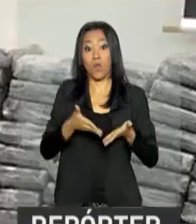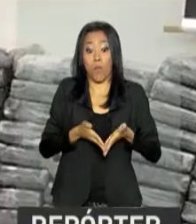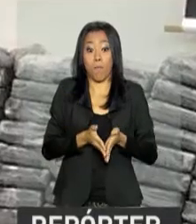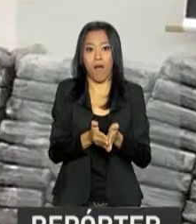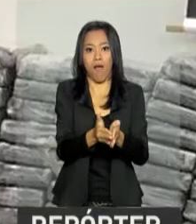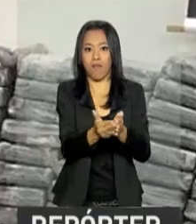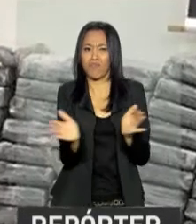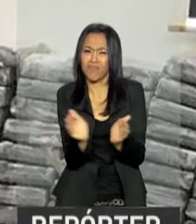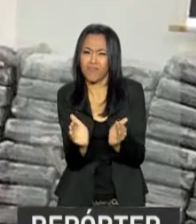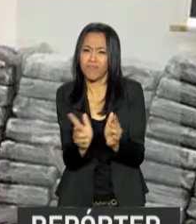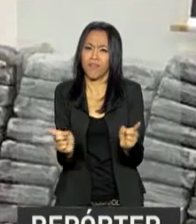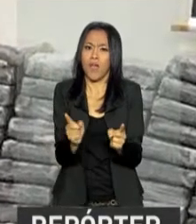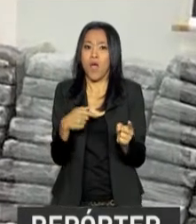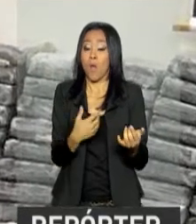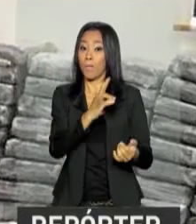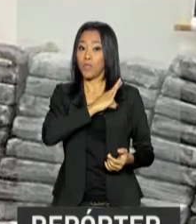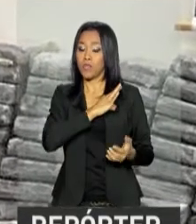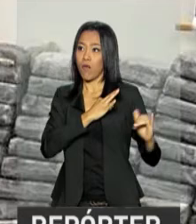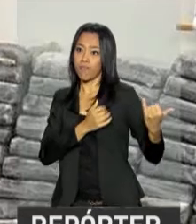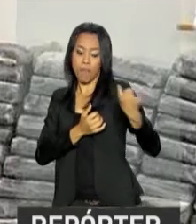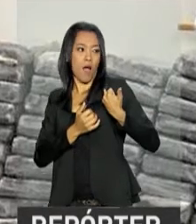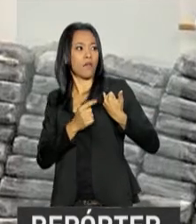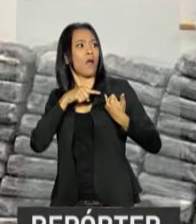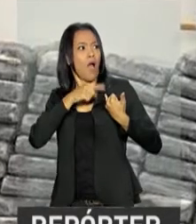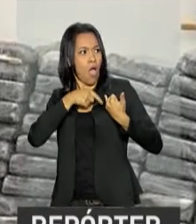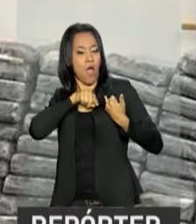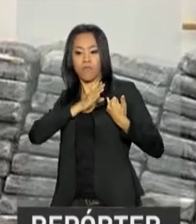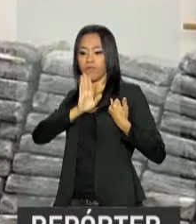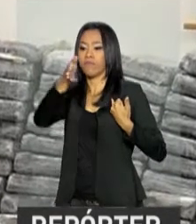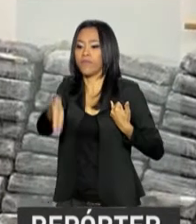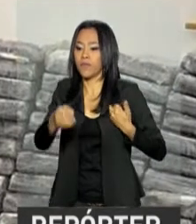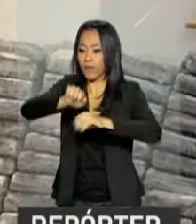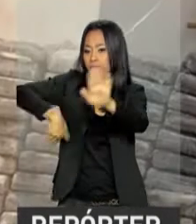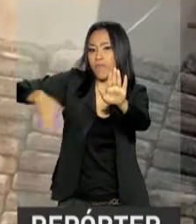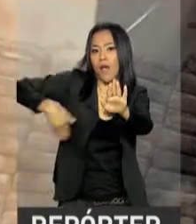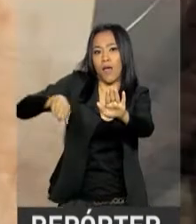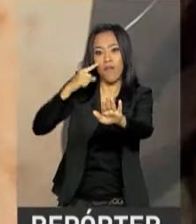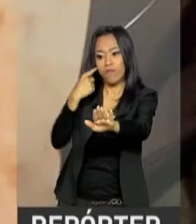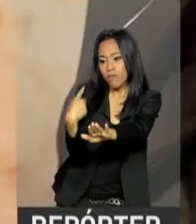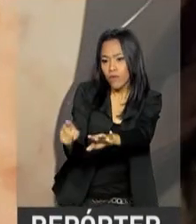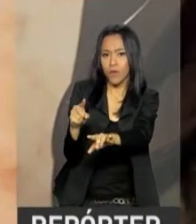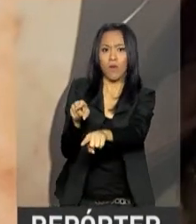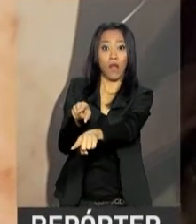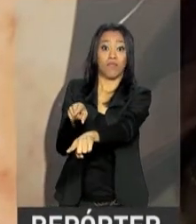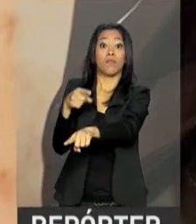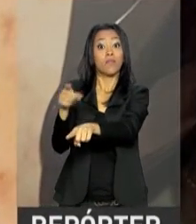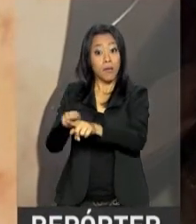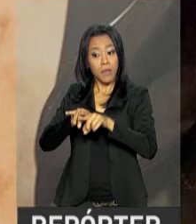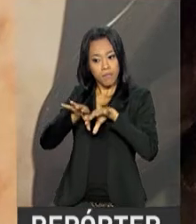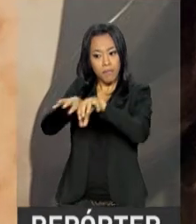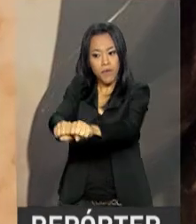os policiais federais receberam uma denúncia anônima que os levou até a praia de coroa grande a polícia federal aprendeu lá também uma embarcação